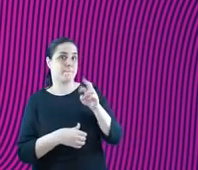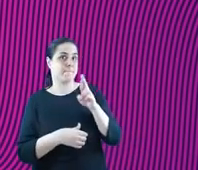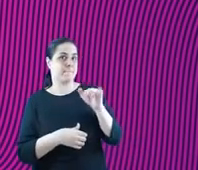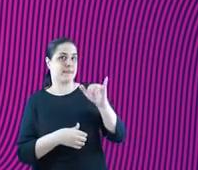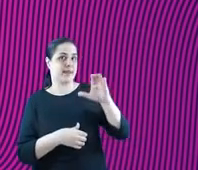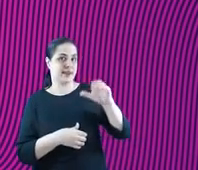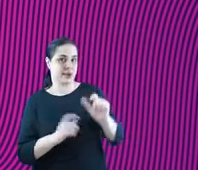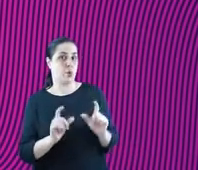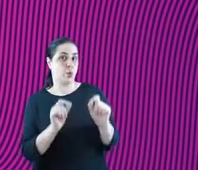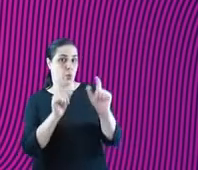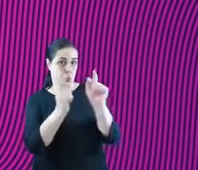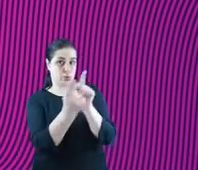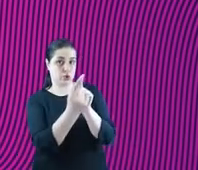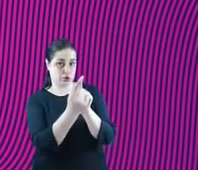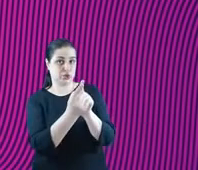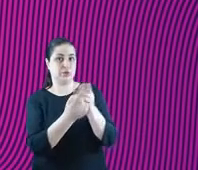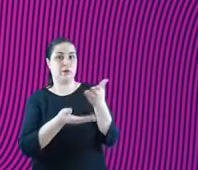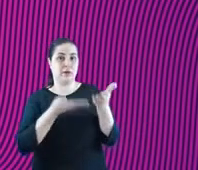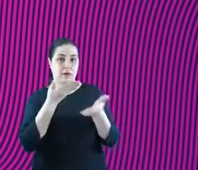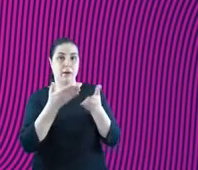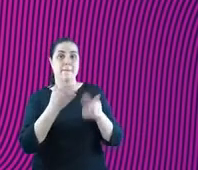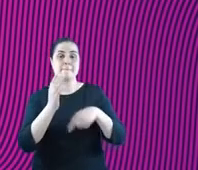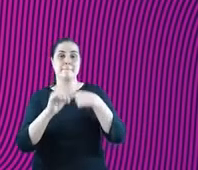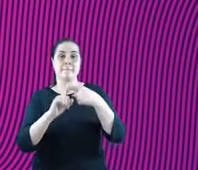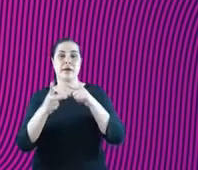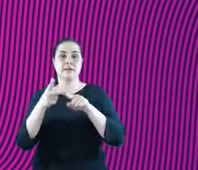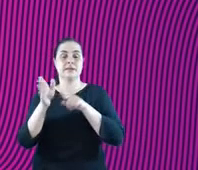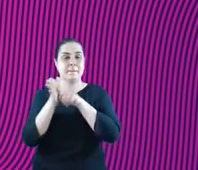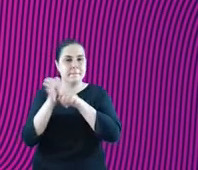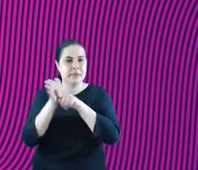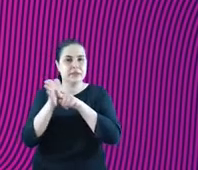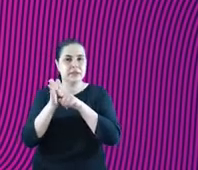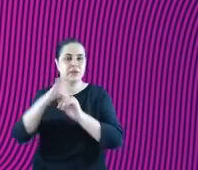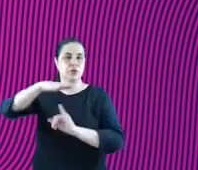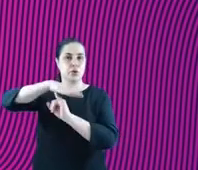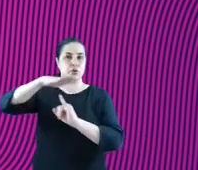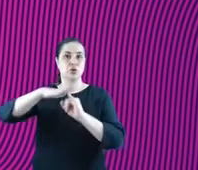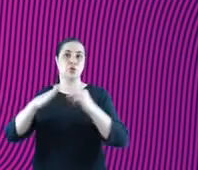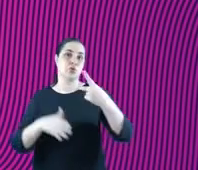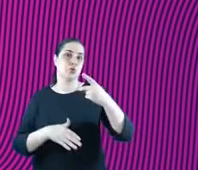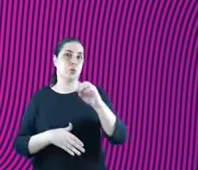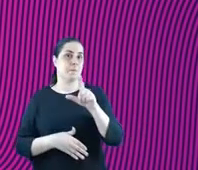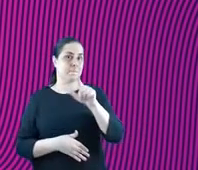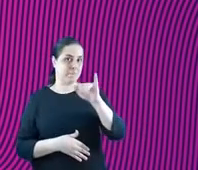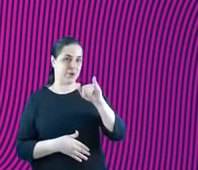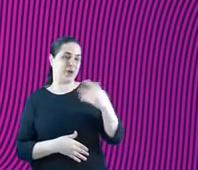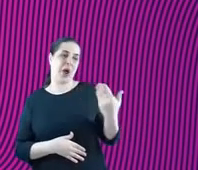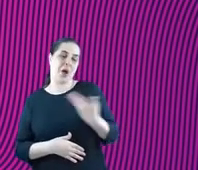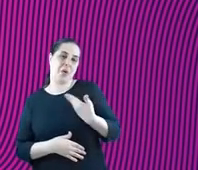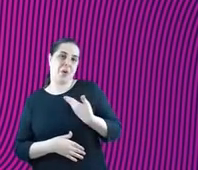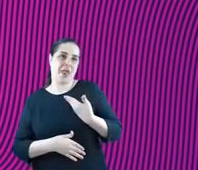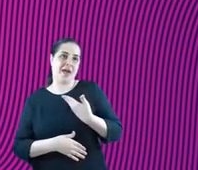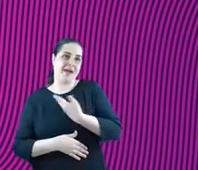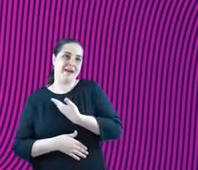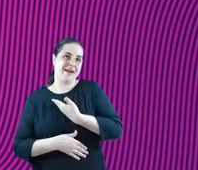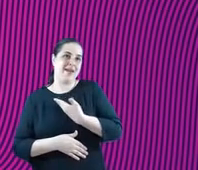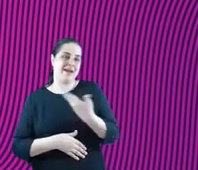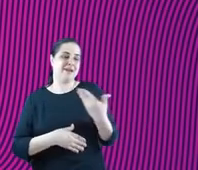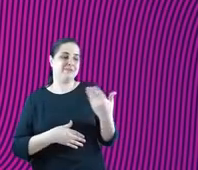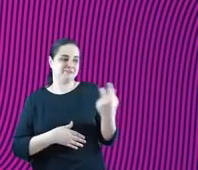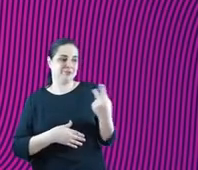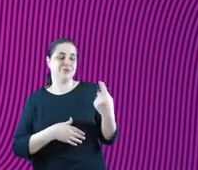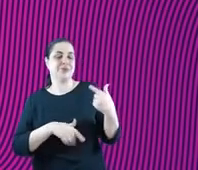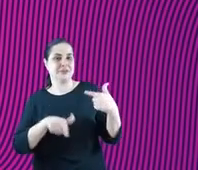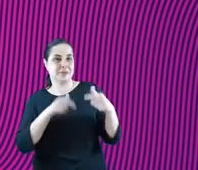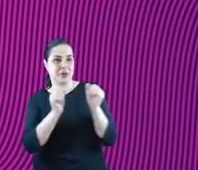também pesquisadora do Instituto COI, tá? Nossa colega no Instituto. E doutora Mônica Travassos, que já foi